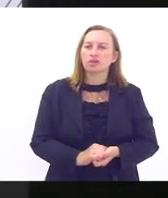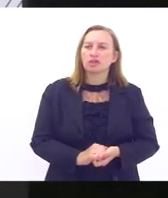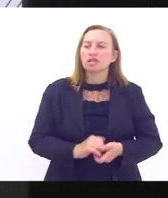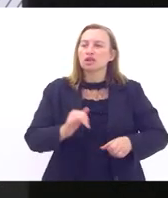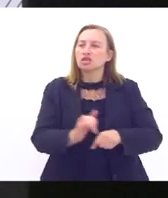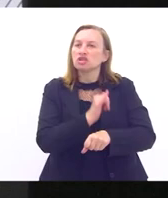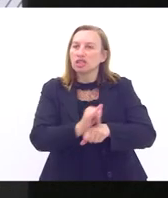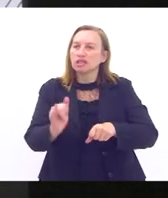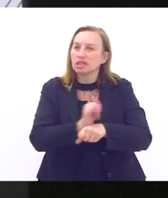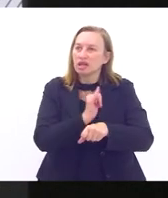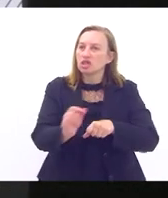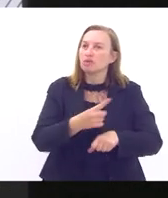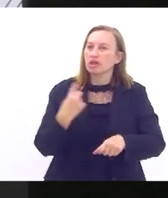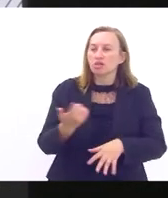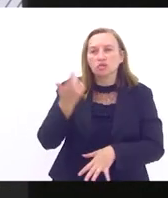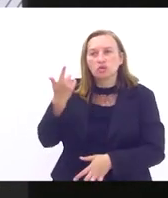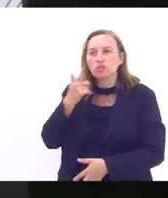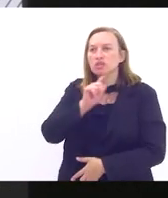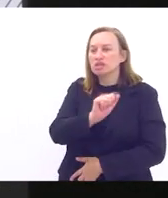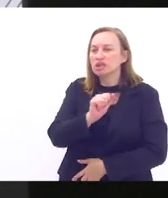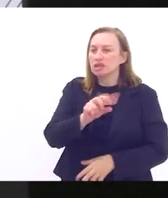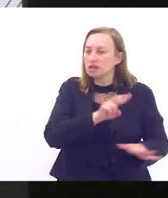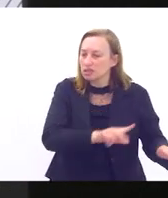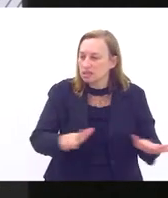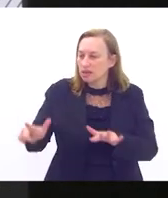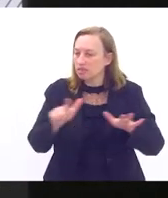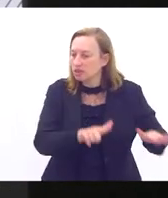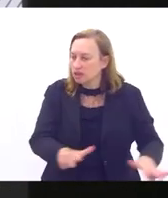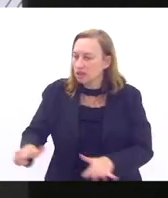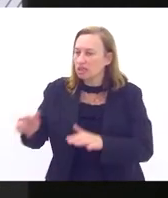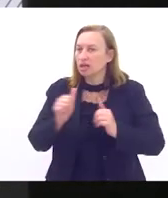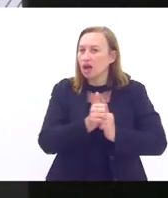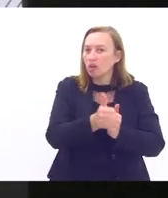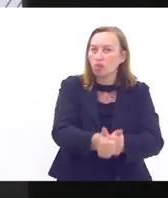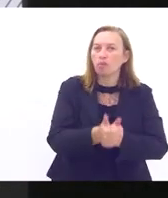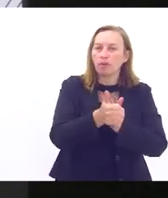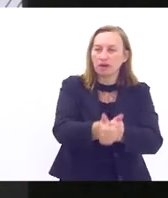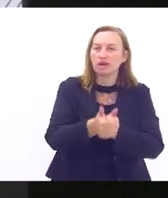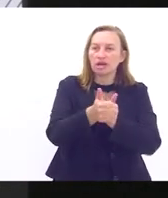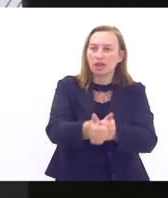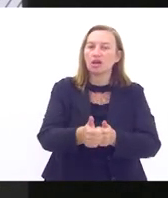mecanismos, né, para que a gente conseguisse semanalmente acompanhar